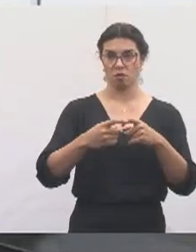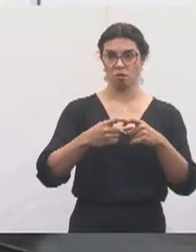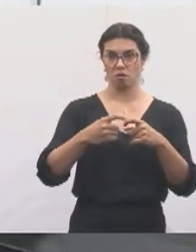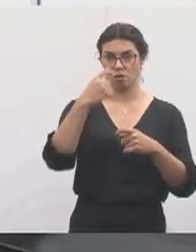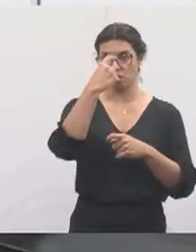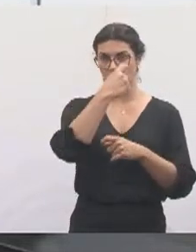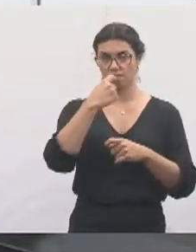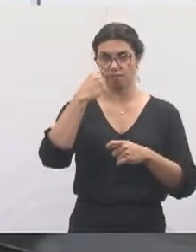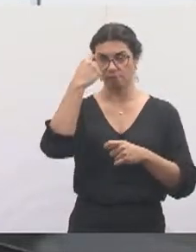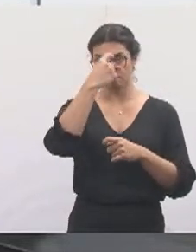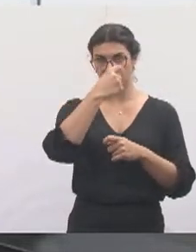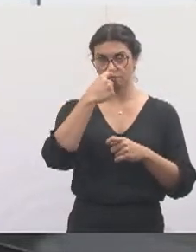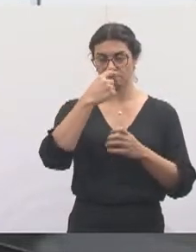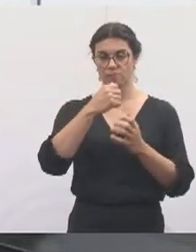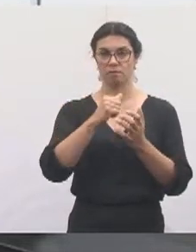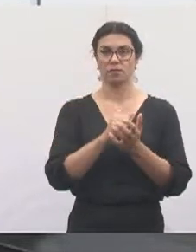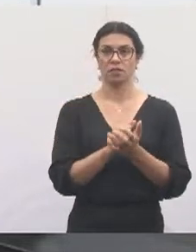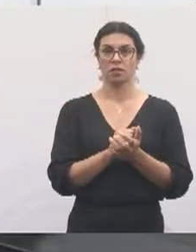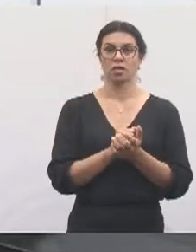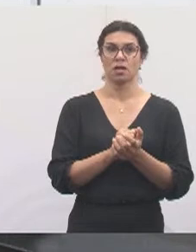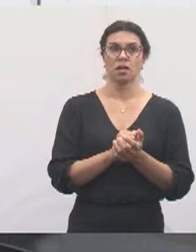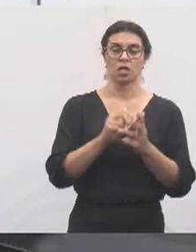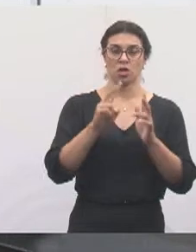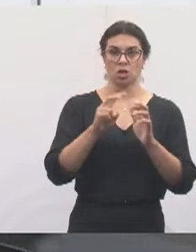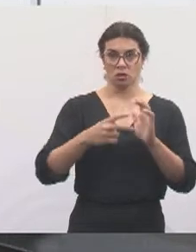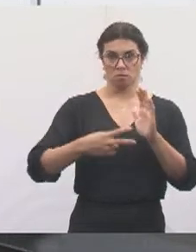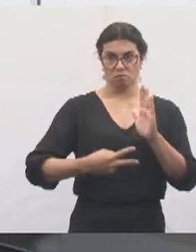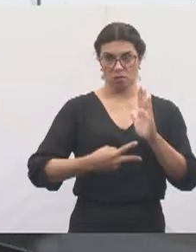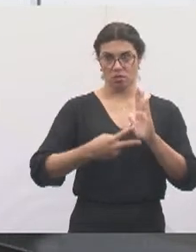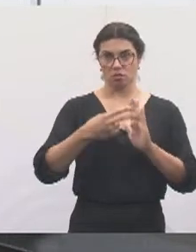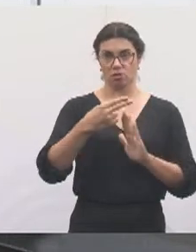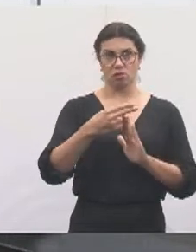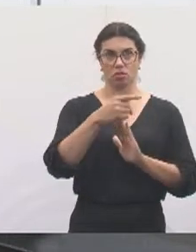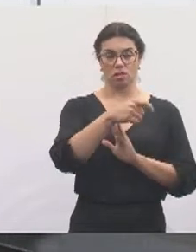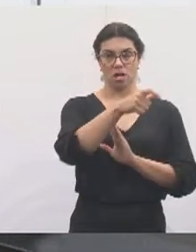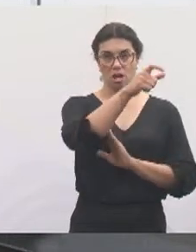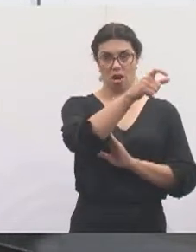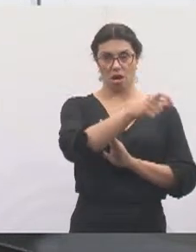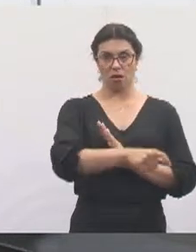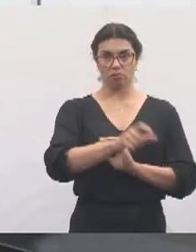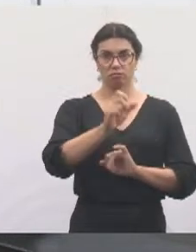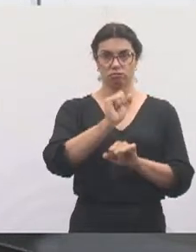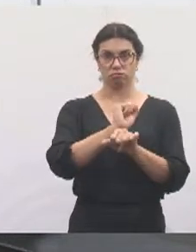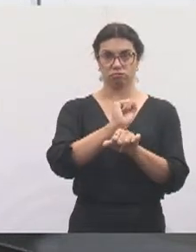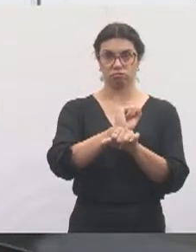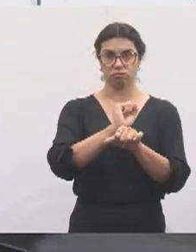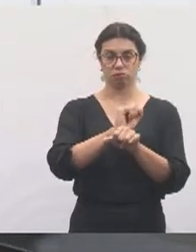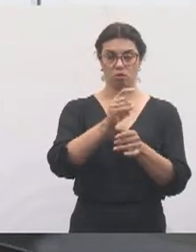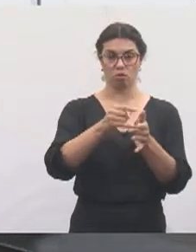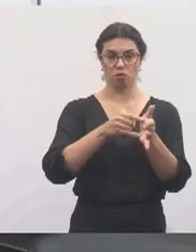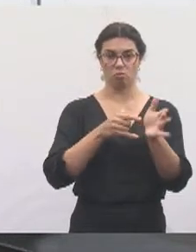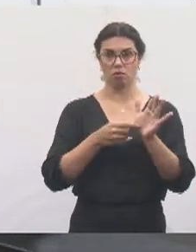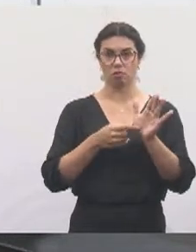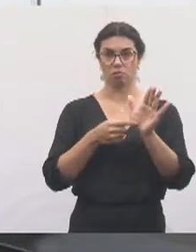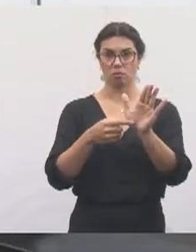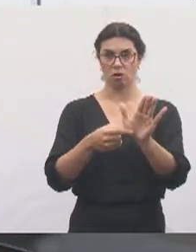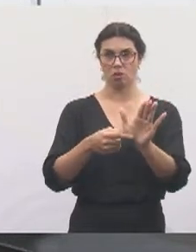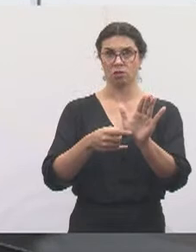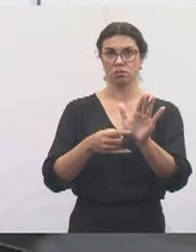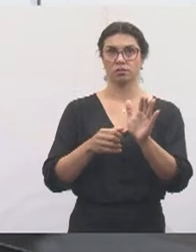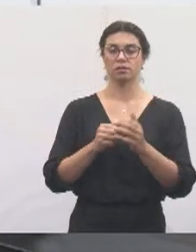realização de de tão esperada cirurgia do paciente citado neste documento resposta